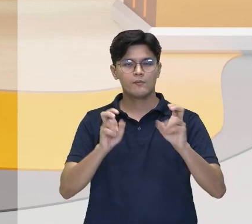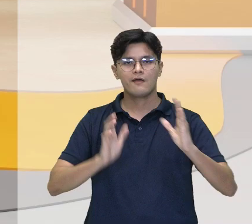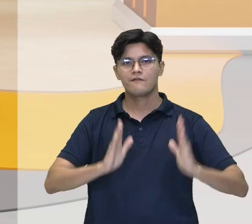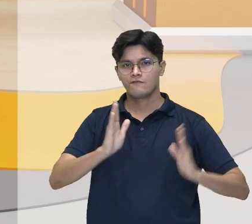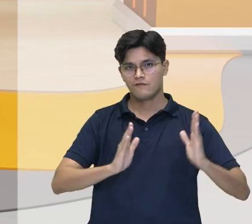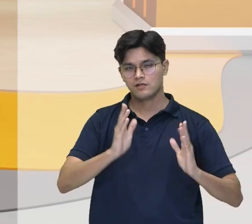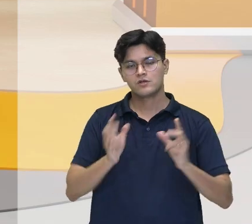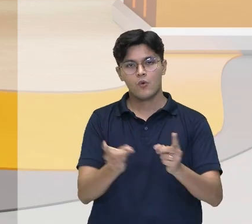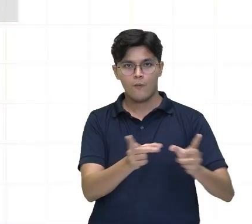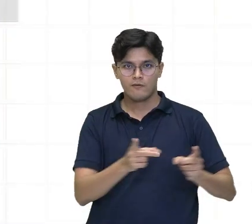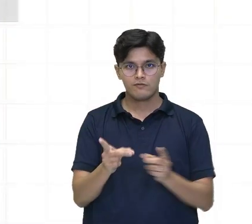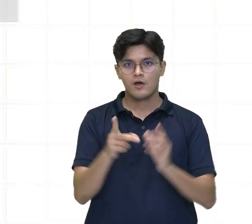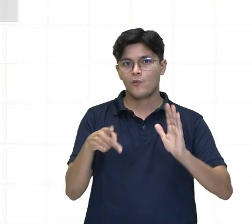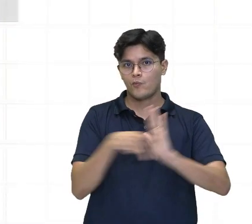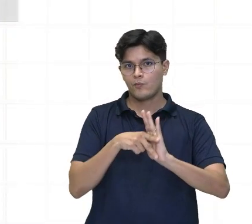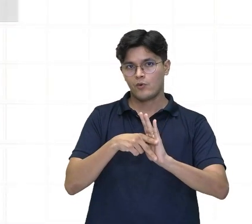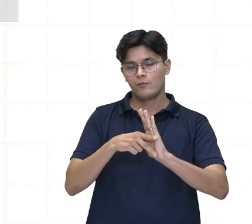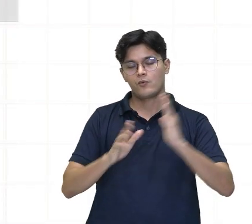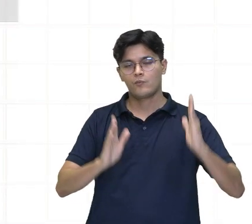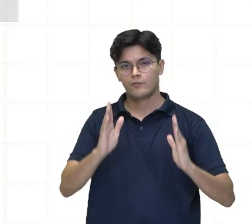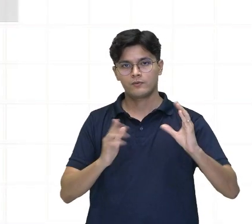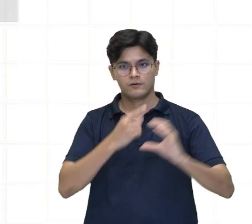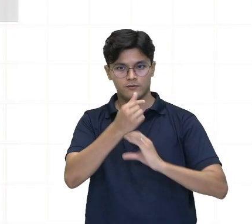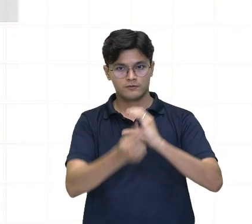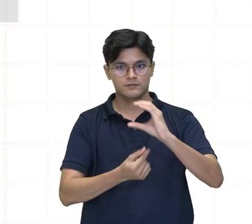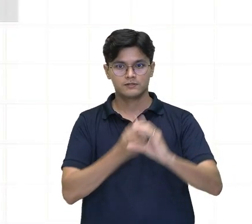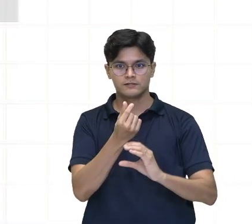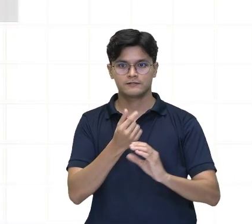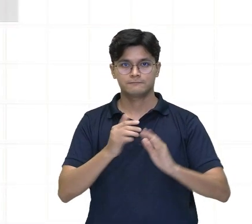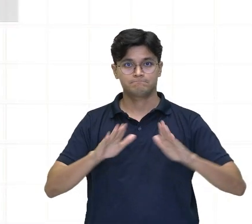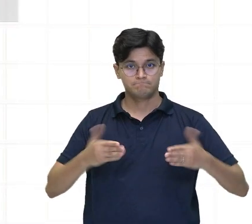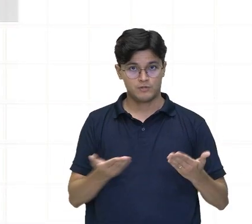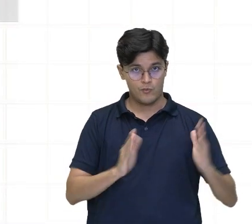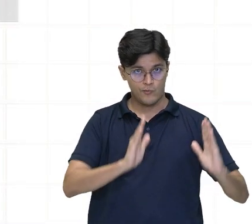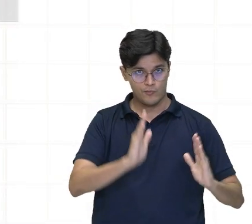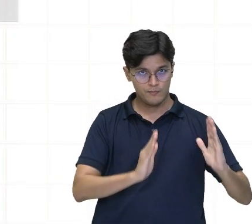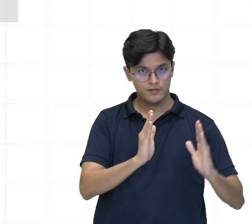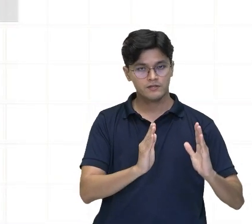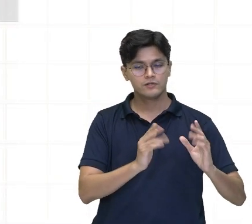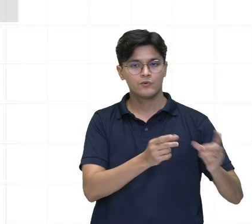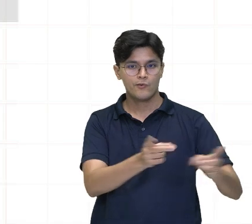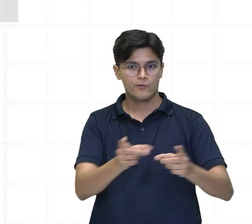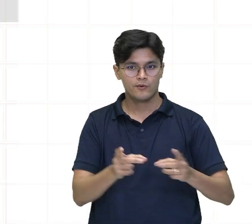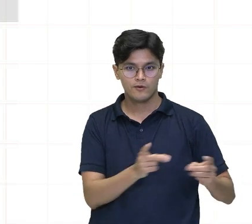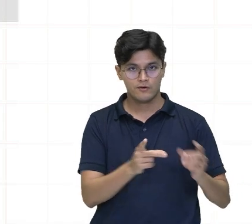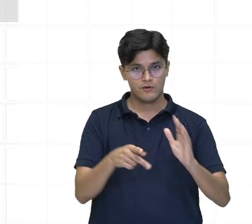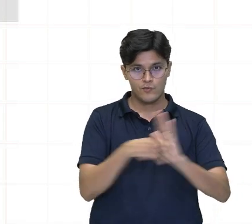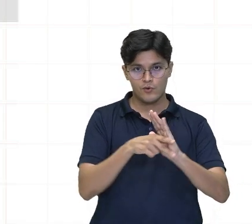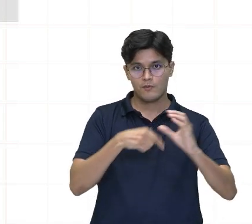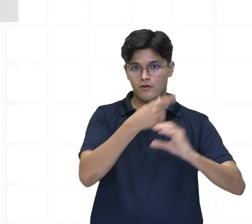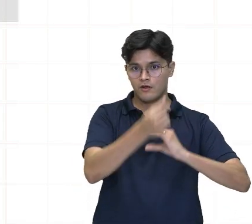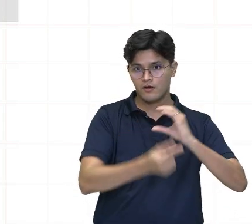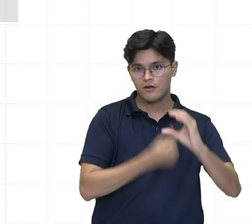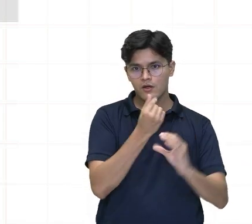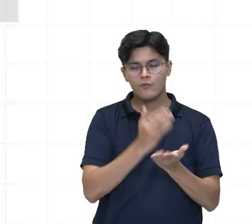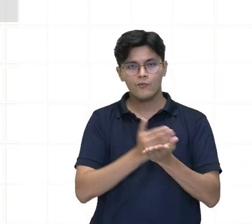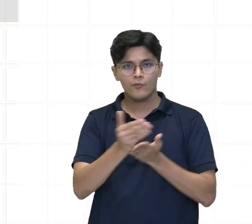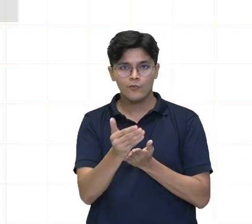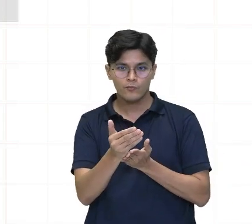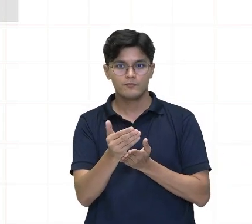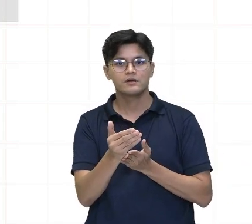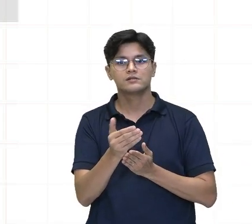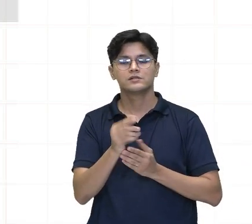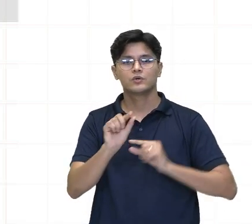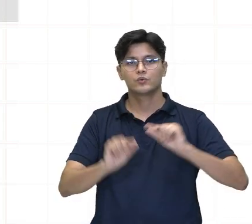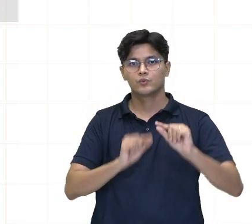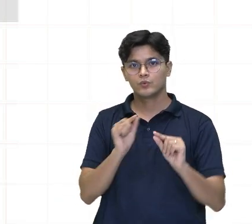capitalista. Acompanhe aqui comigo. Bem, essa fase comercial do modo de produção capitalista, ela começa ali durante a